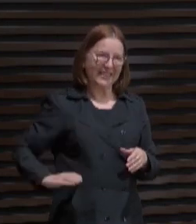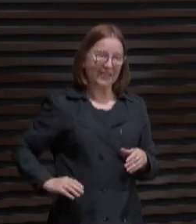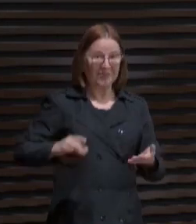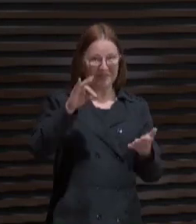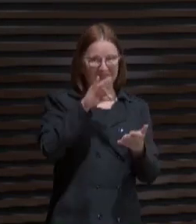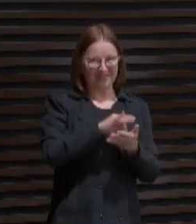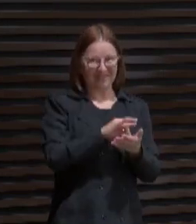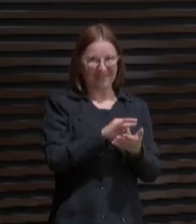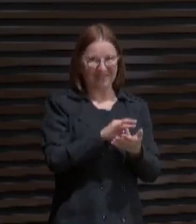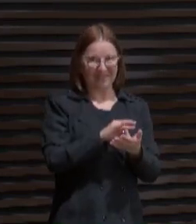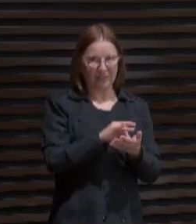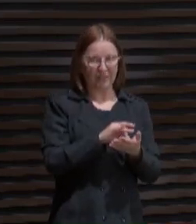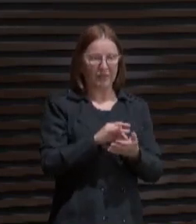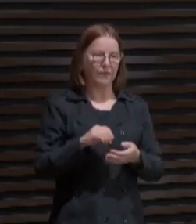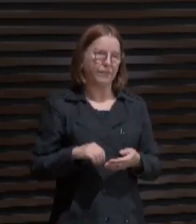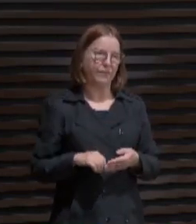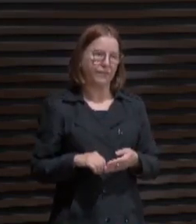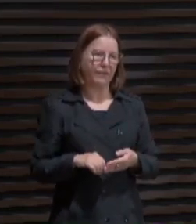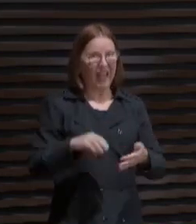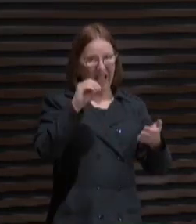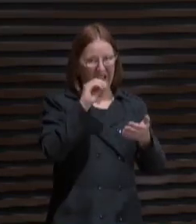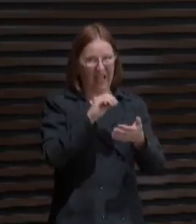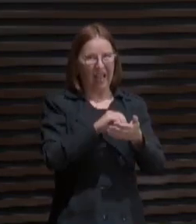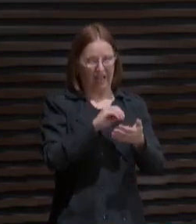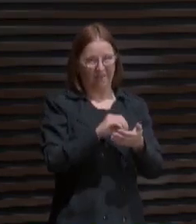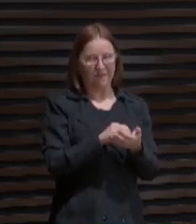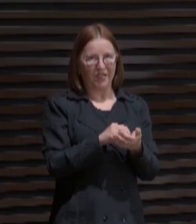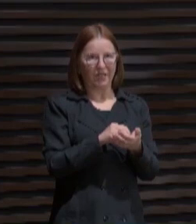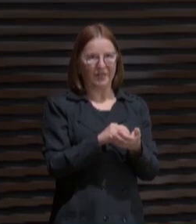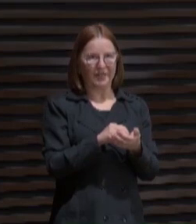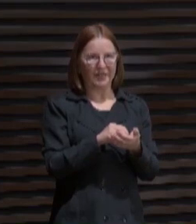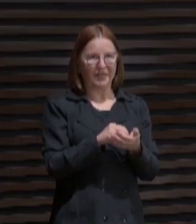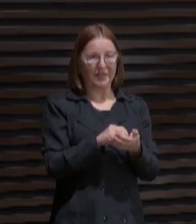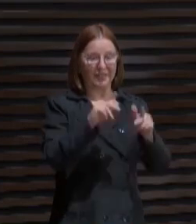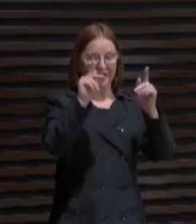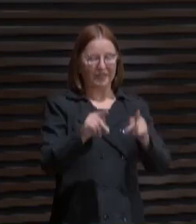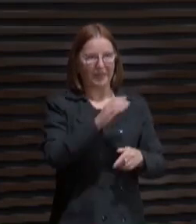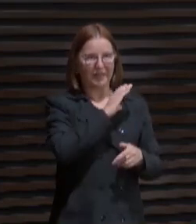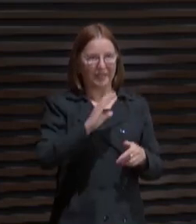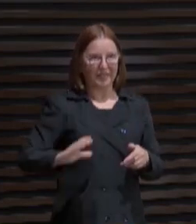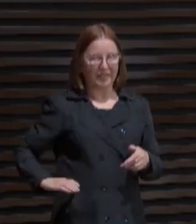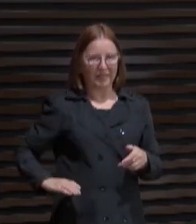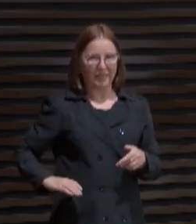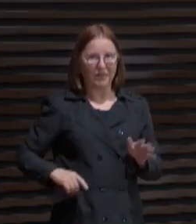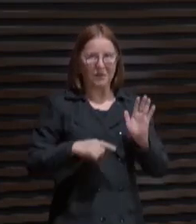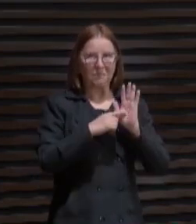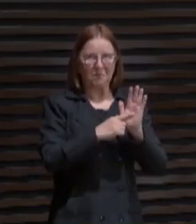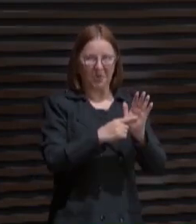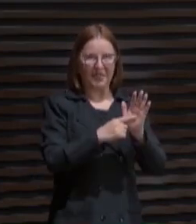Realmente, a ausência e a presença de Cristo nesses 40 dias revelam a inconstância da alma,